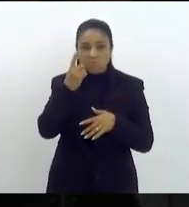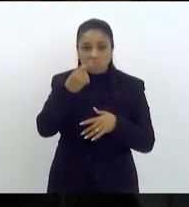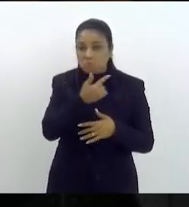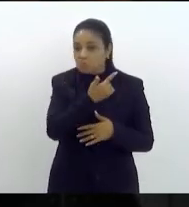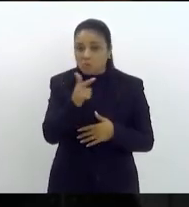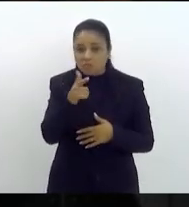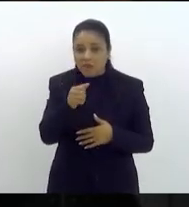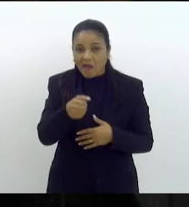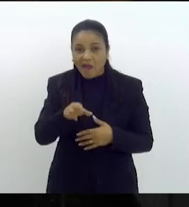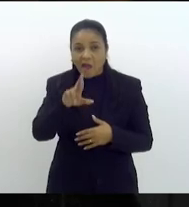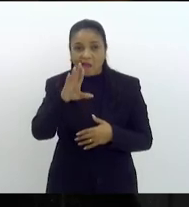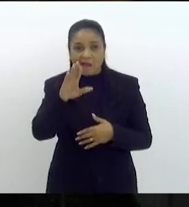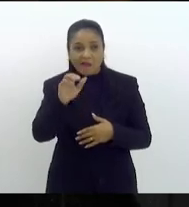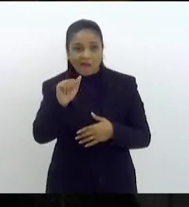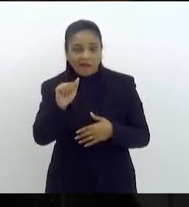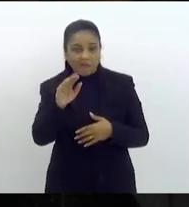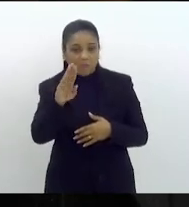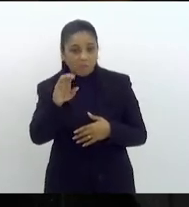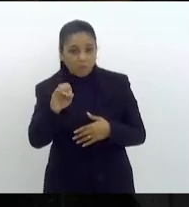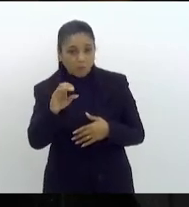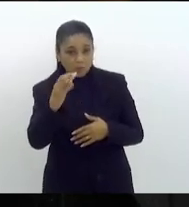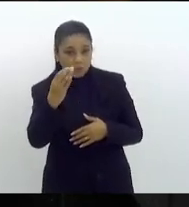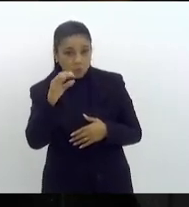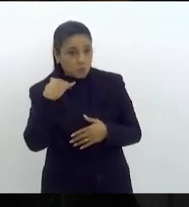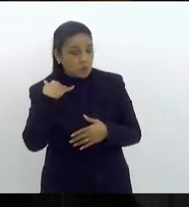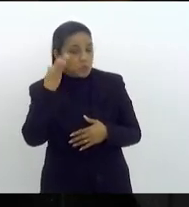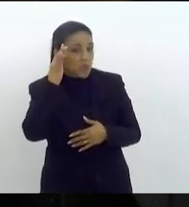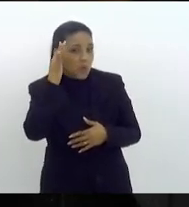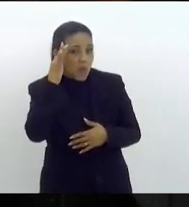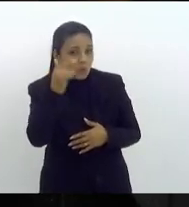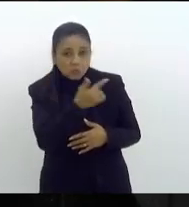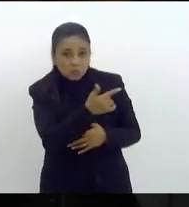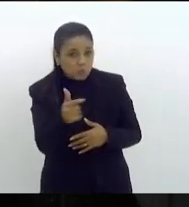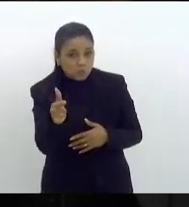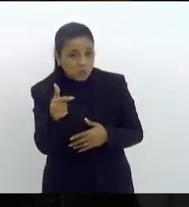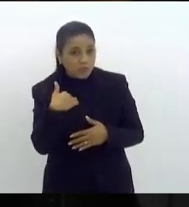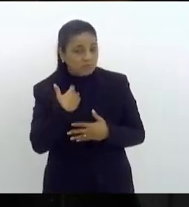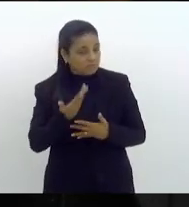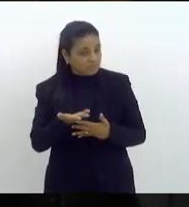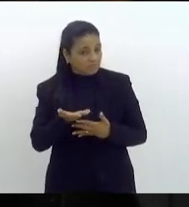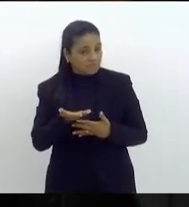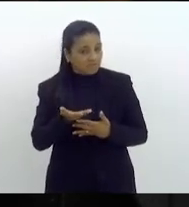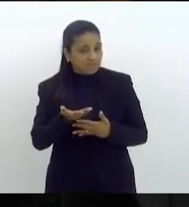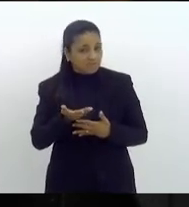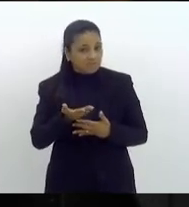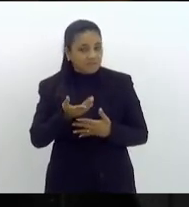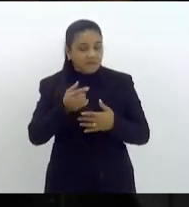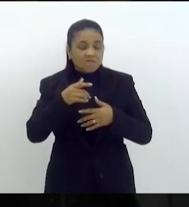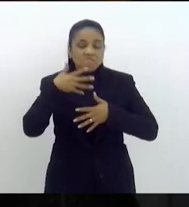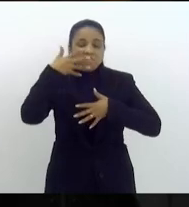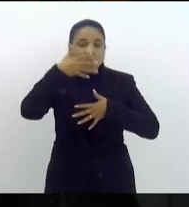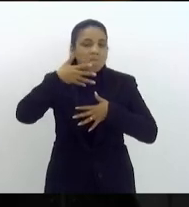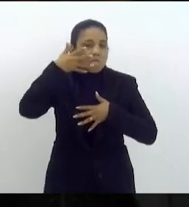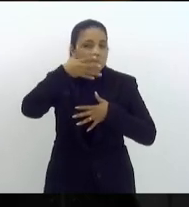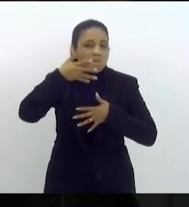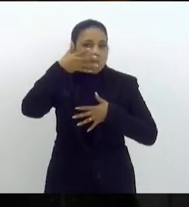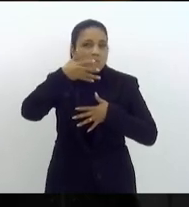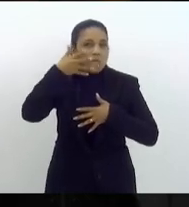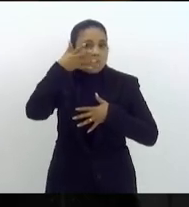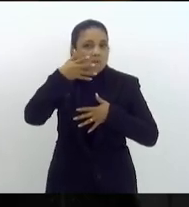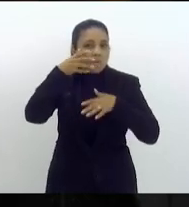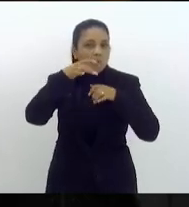muito menos ideológico falam segundo o vento que tá